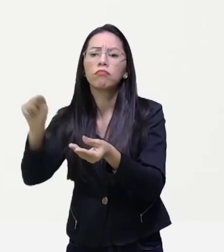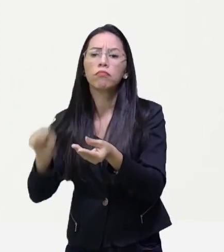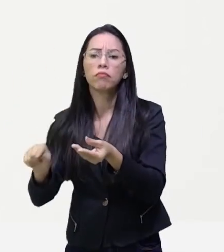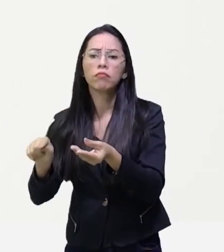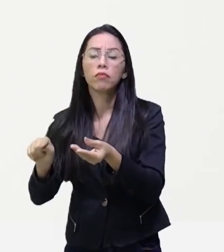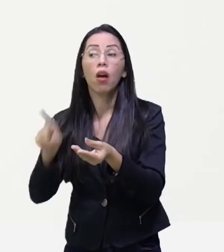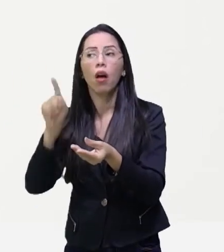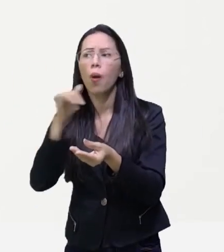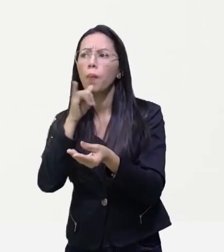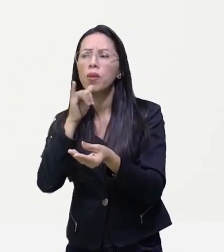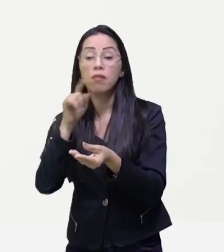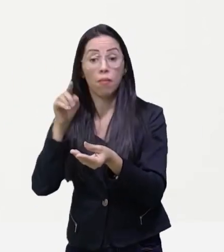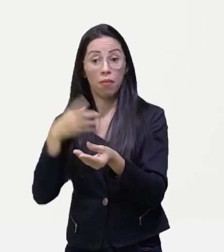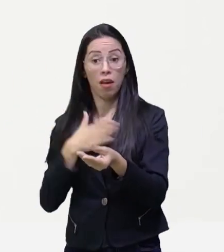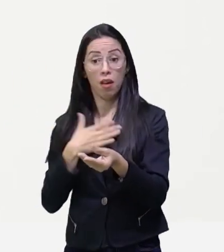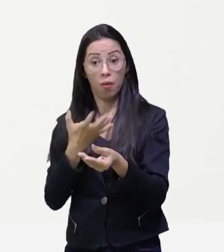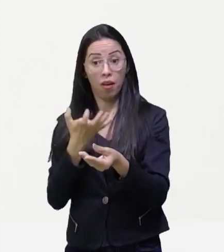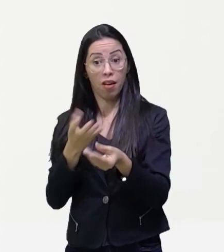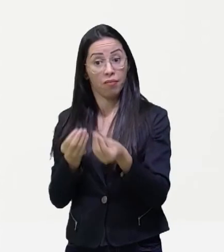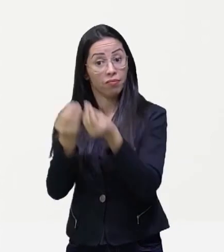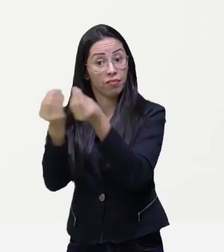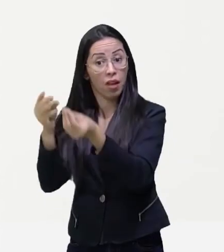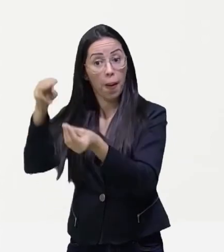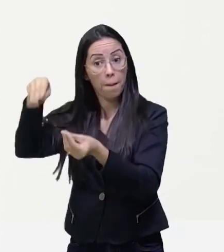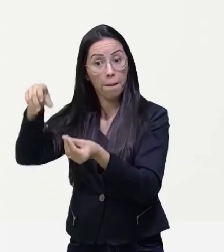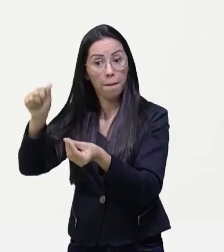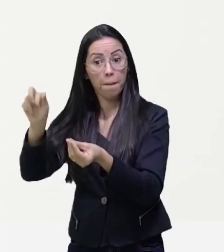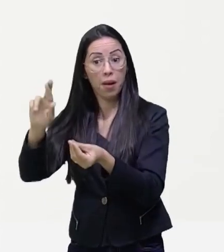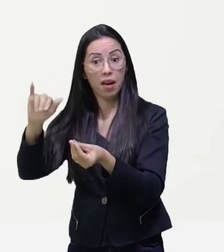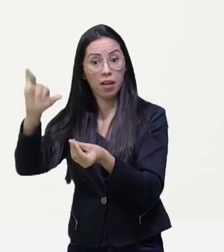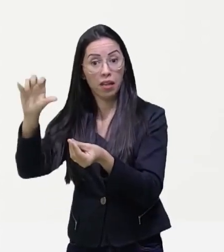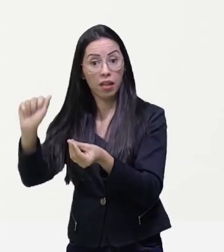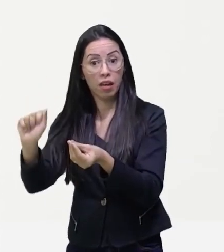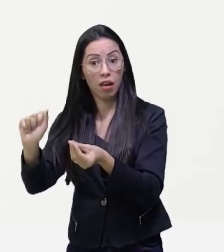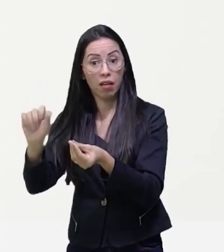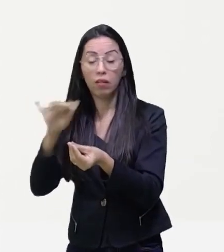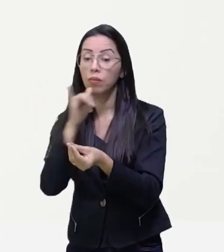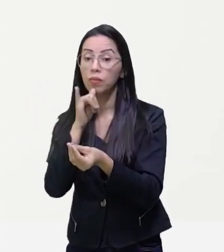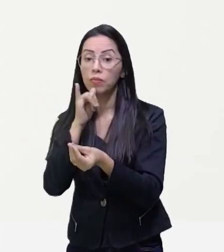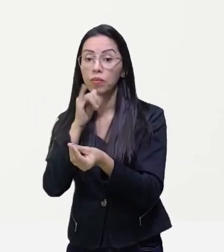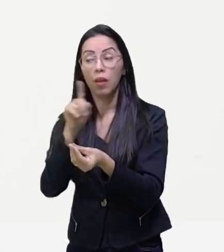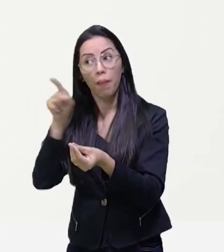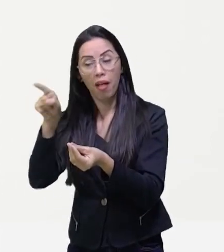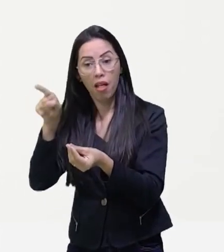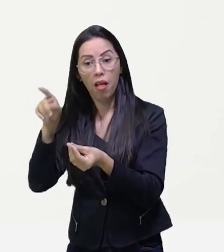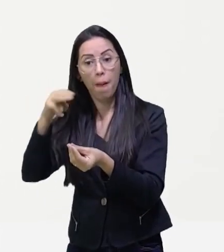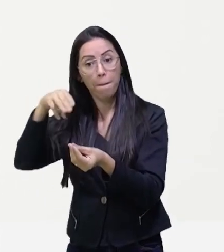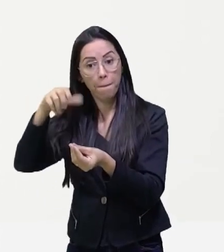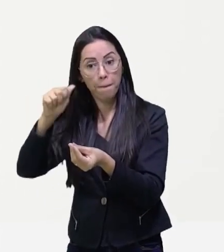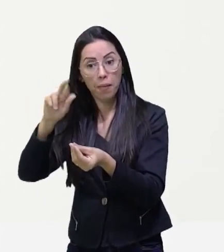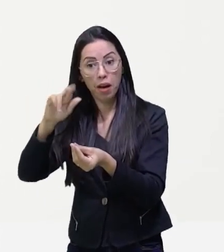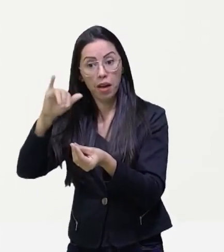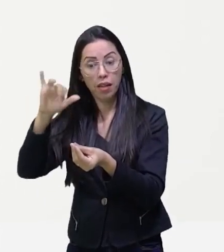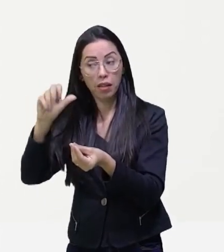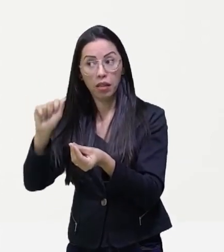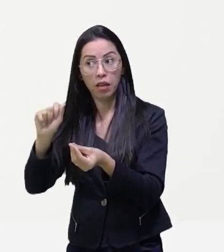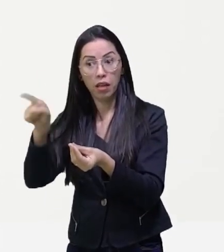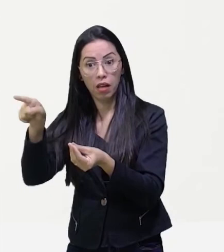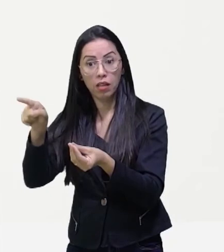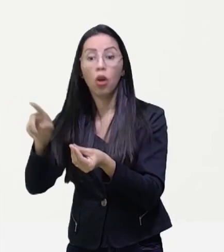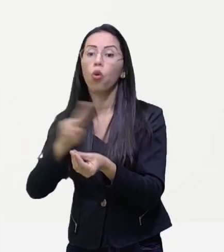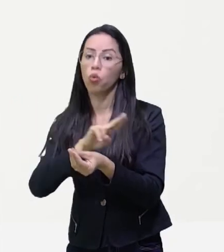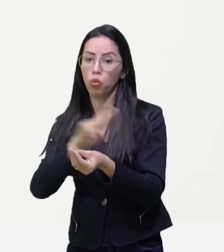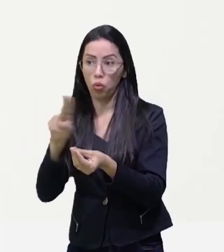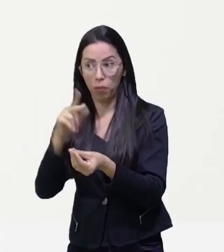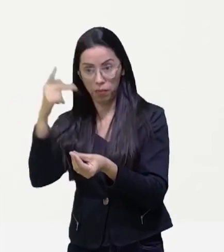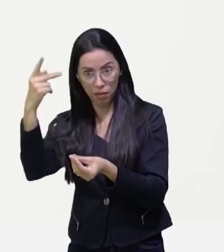Fulana da Silva. Vai para ela. Então, tem que ter o nome completo. Onde é que ela mora? Eu não posso colocar na rua 9, mas tem